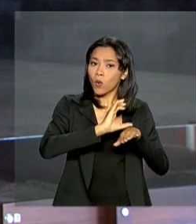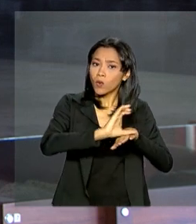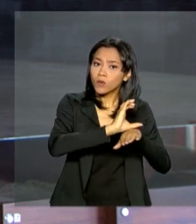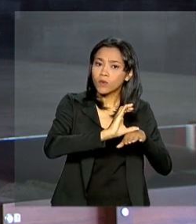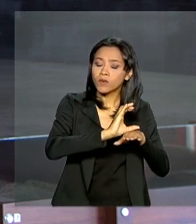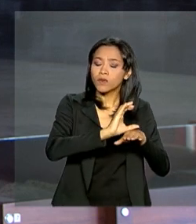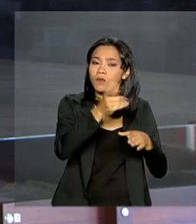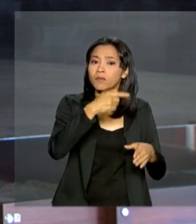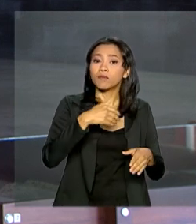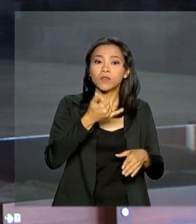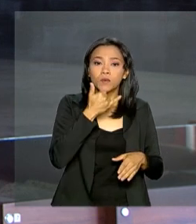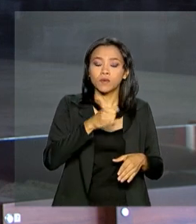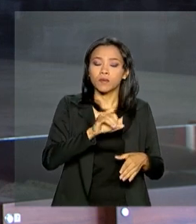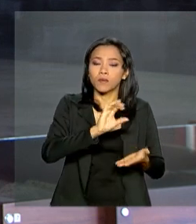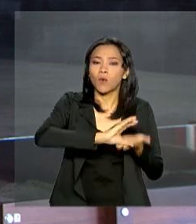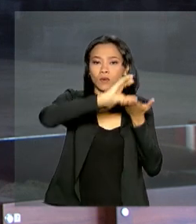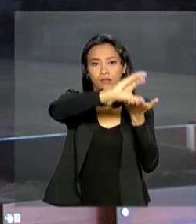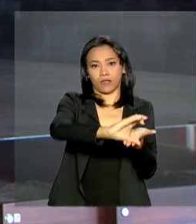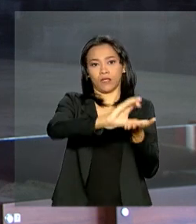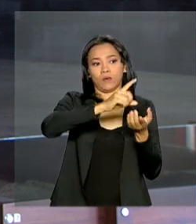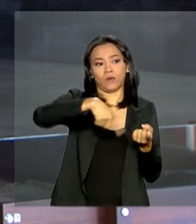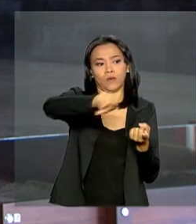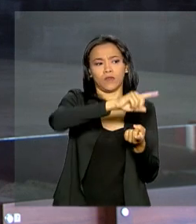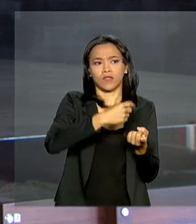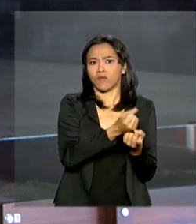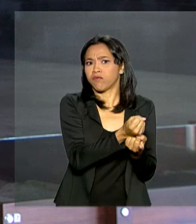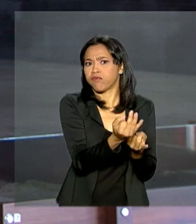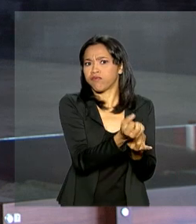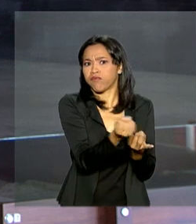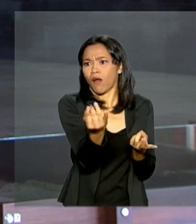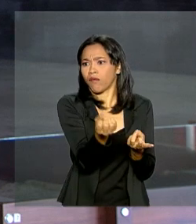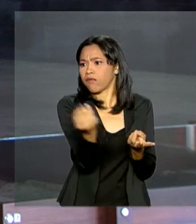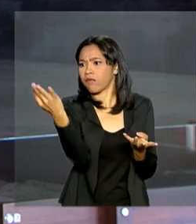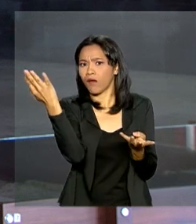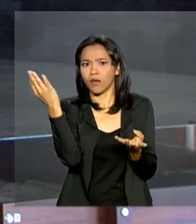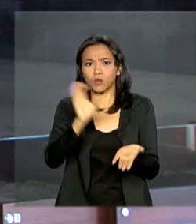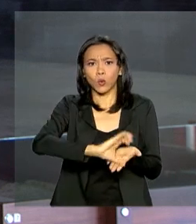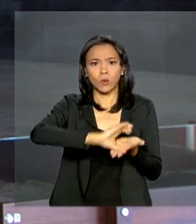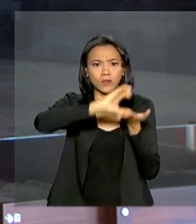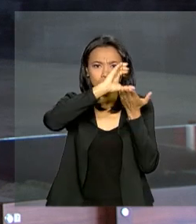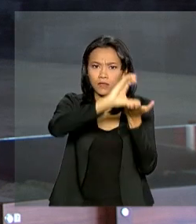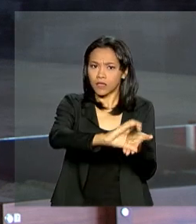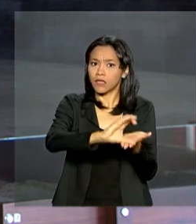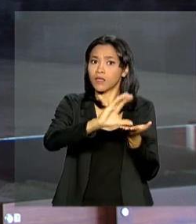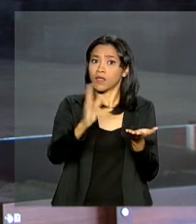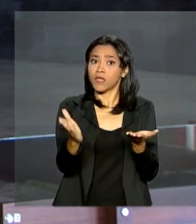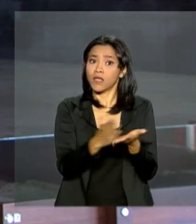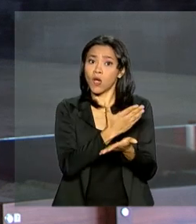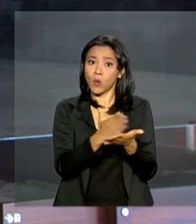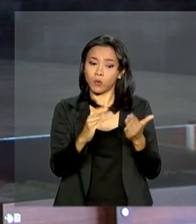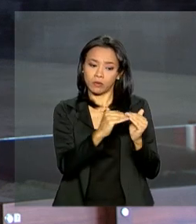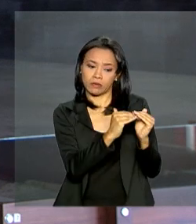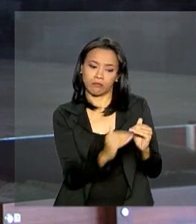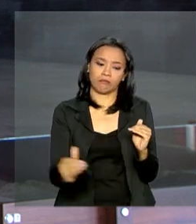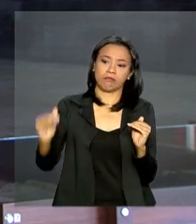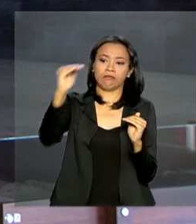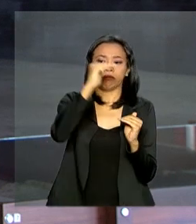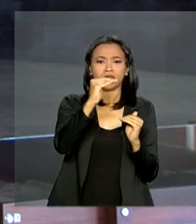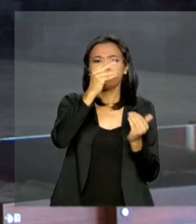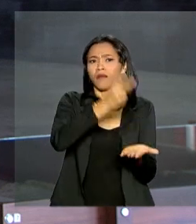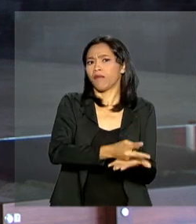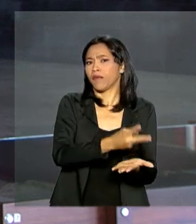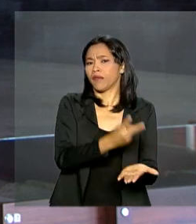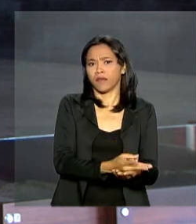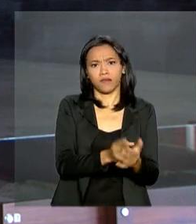Onix lorenzoni da Casa Civil São muitos e alguns deles inclusive se sobrepõem porque tratam dos mesmos